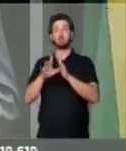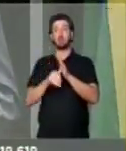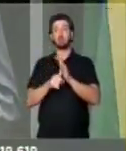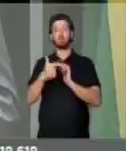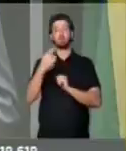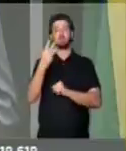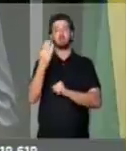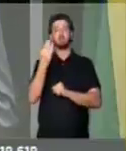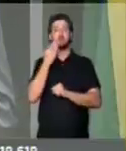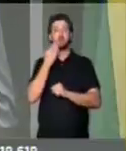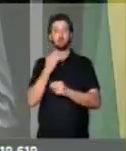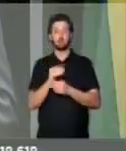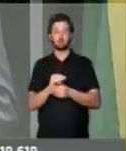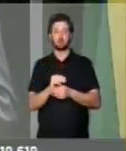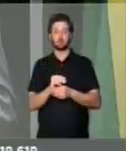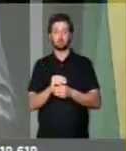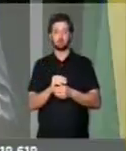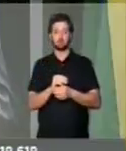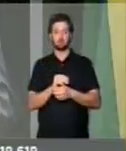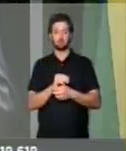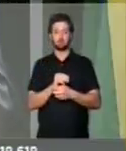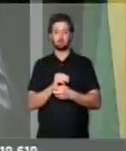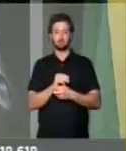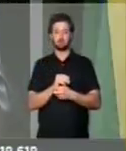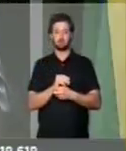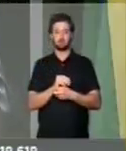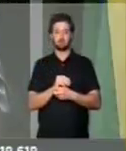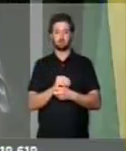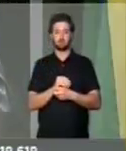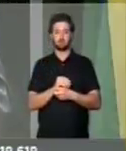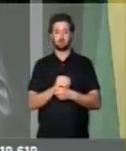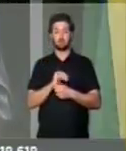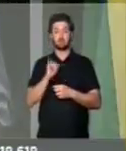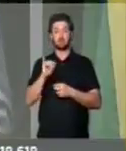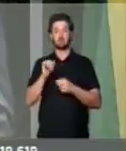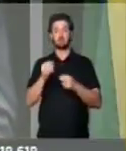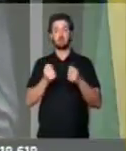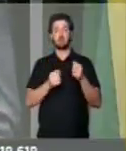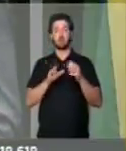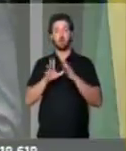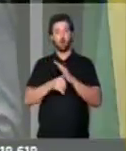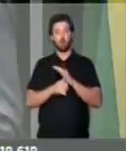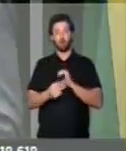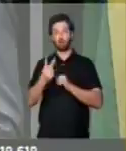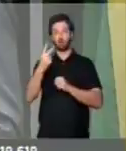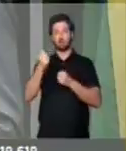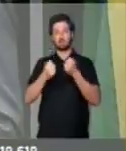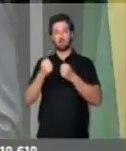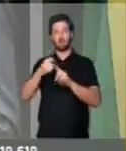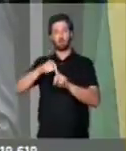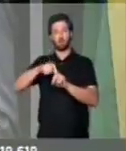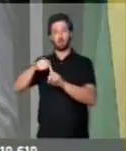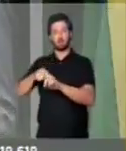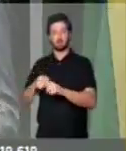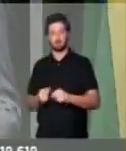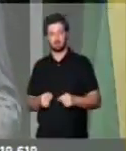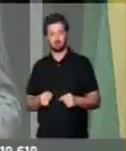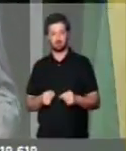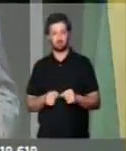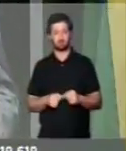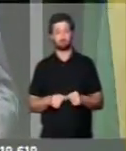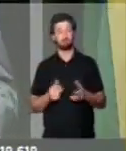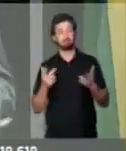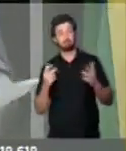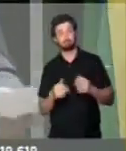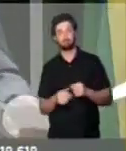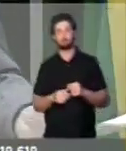23 bilhões, roubando 2 depósitos de dinheiro por mês. E